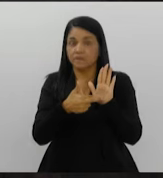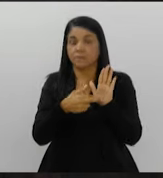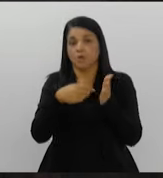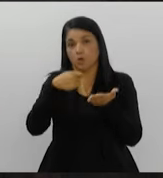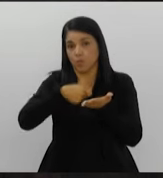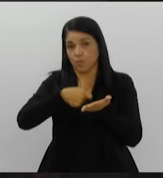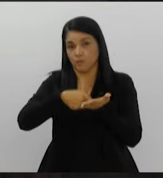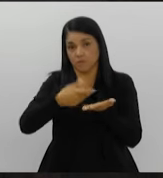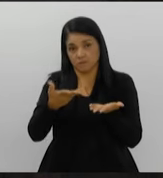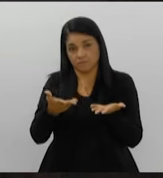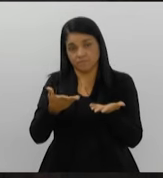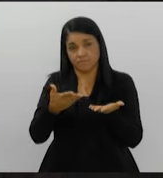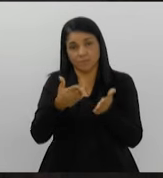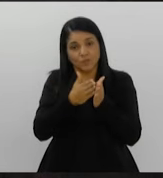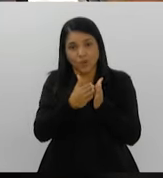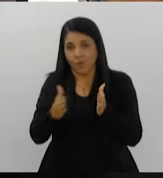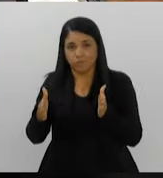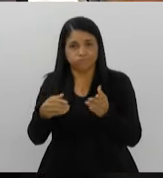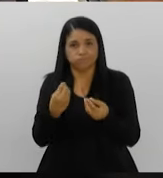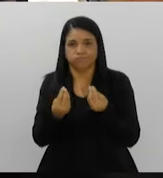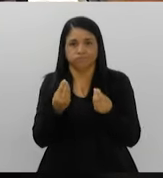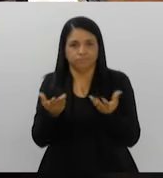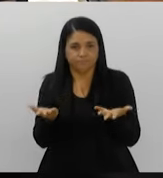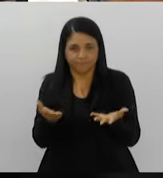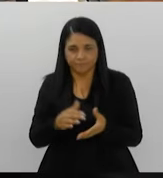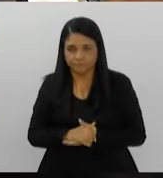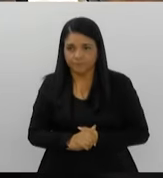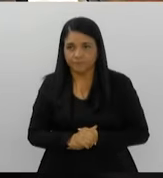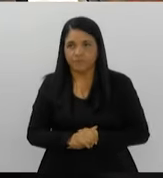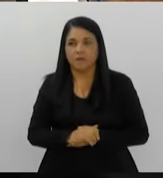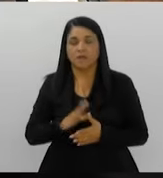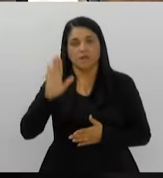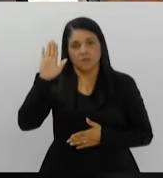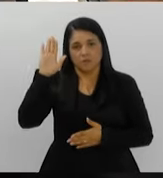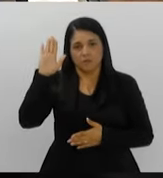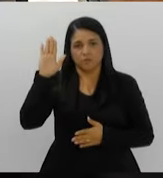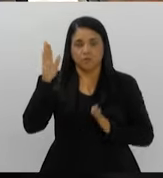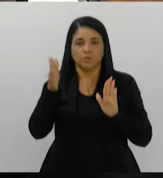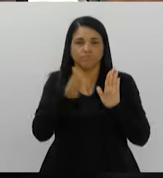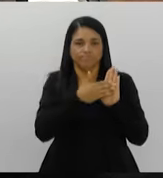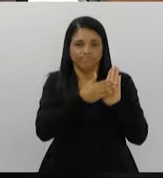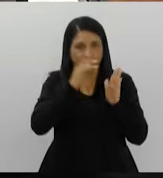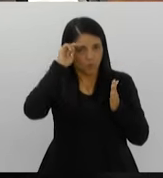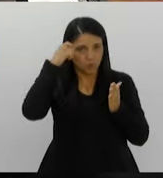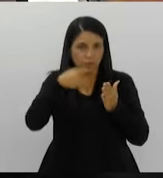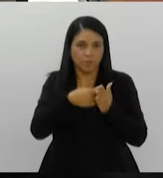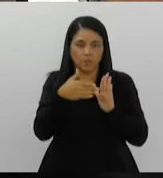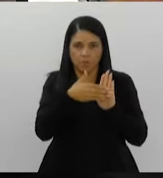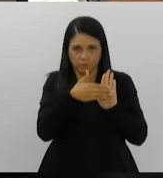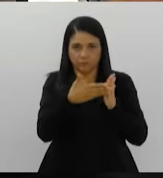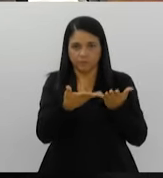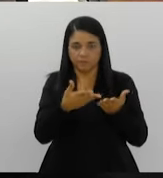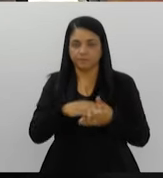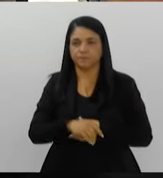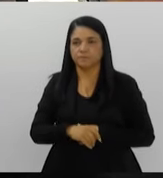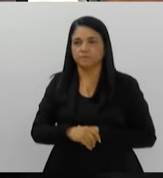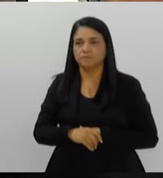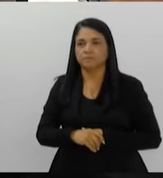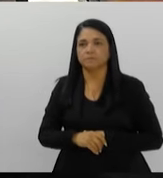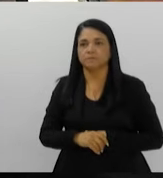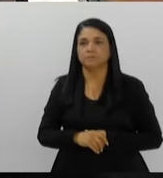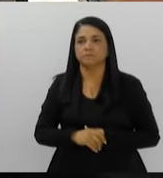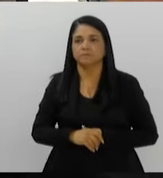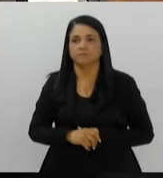não tem como prorrogar mais. Tá, eu só quero só discutir que eu sou autor da proposta. Com brevidade. Obrigado, presidente. E tem